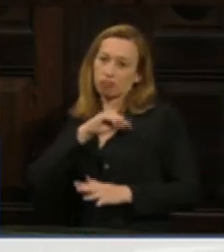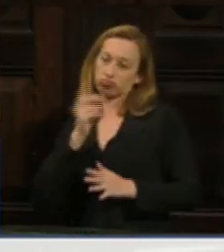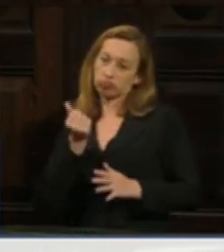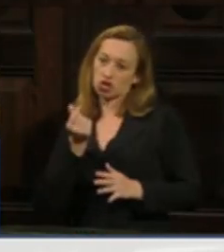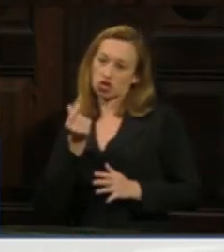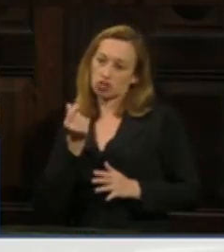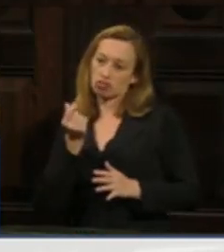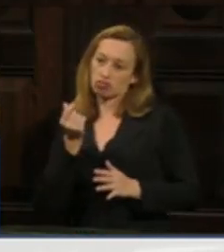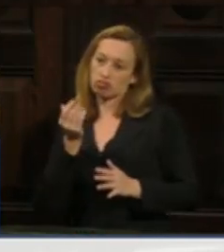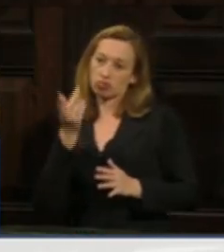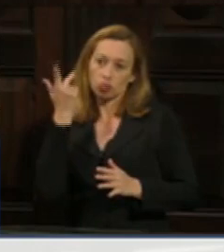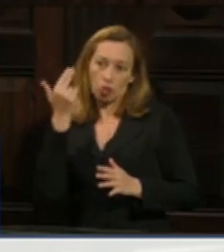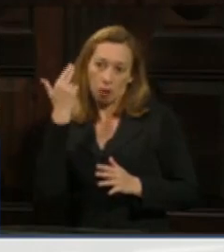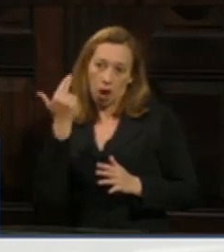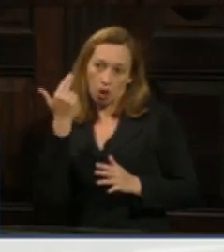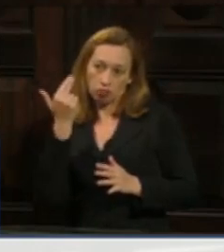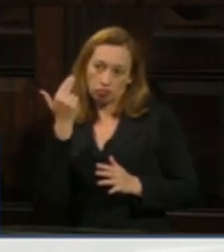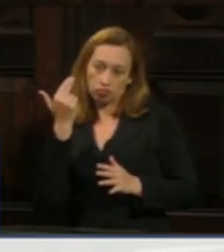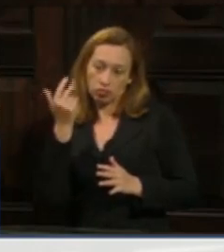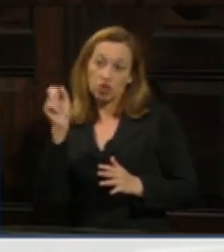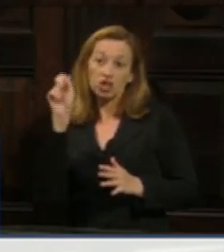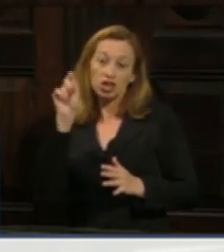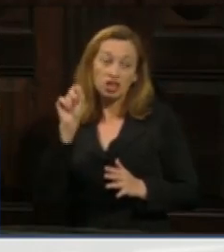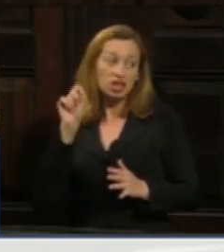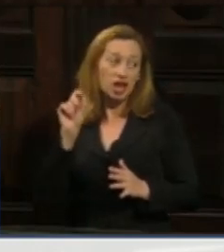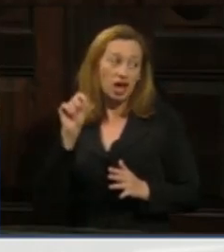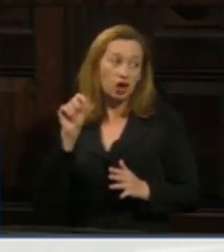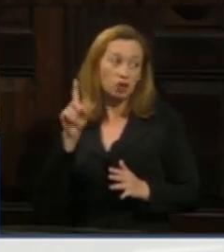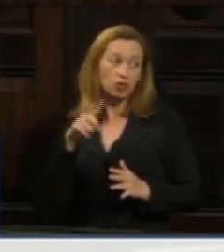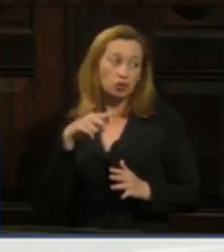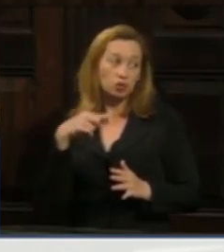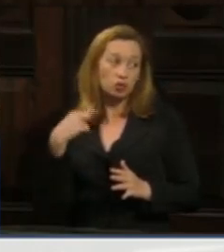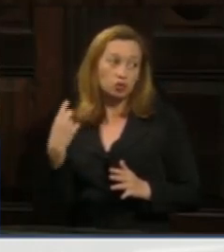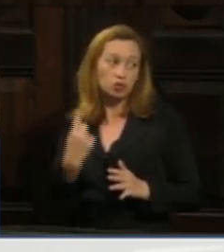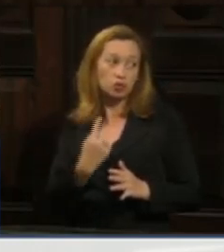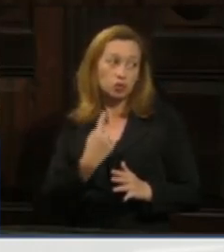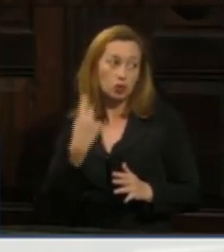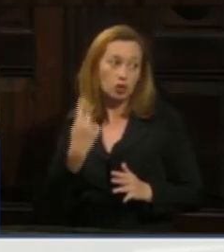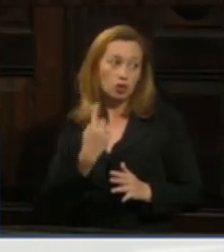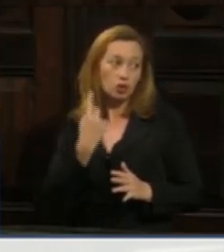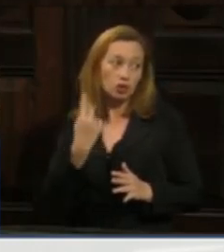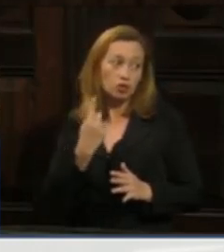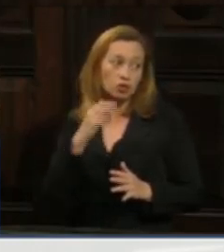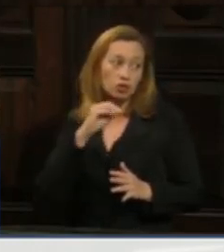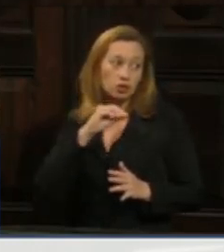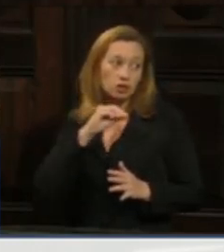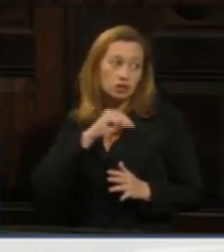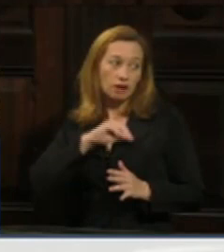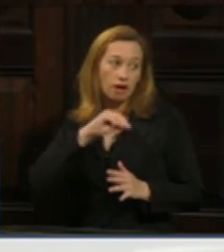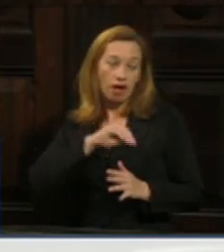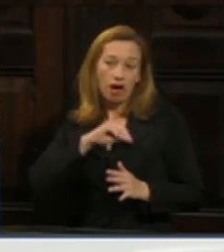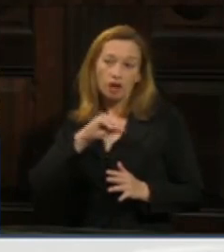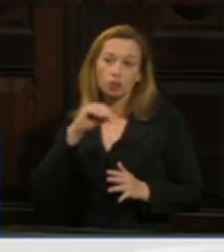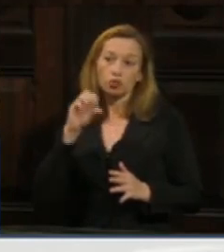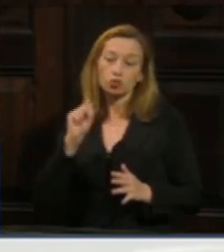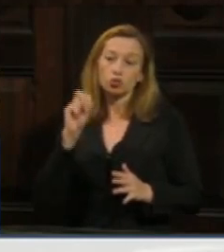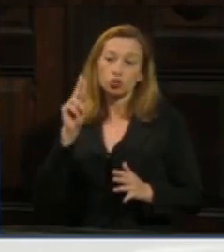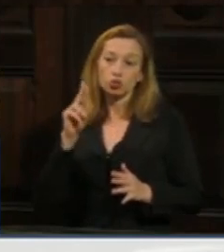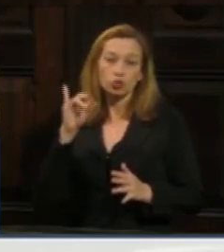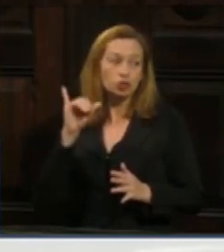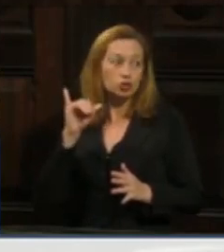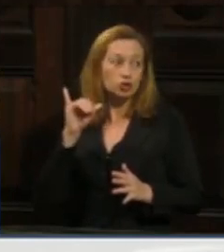Senhor presidente, deputado Dr. Julianelli, cidadãos e cidadãs que nos assistem pela TV Alerj, nos